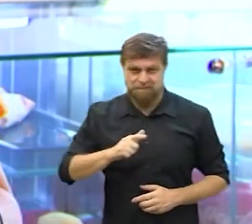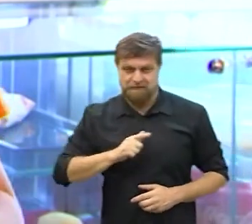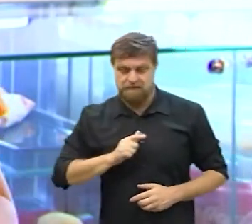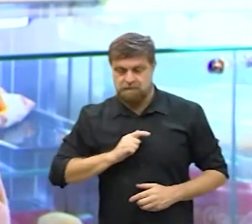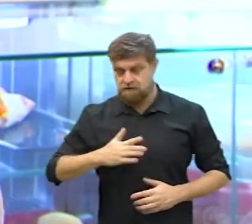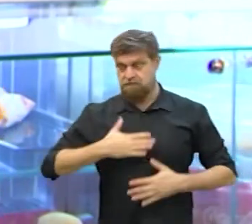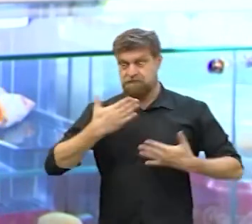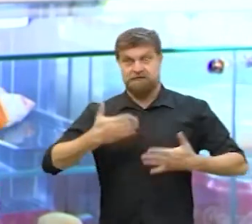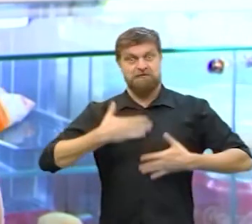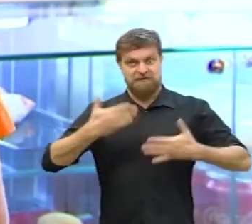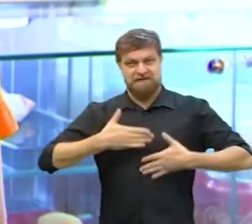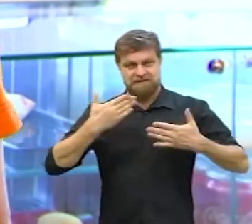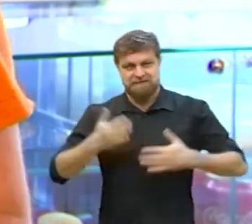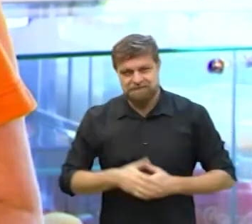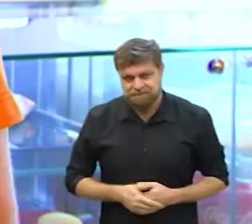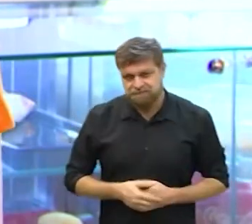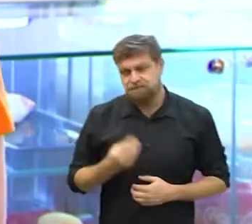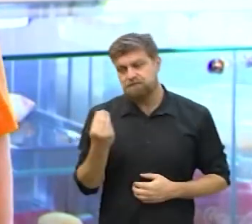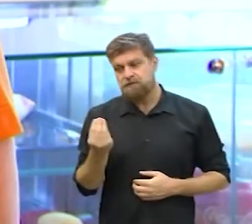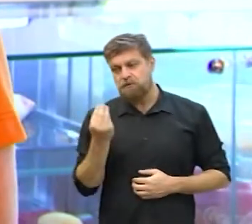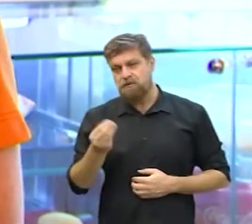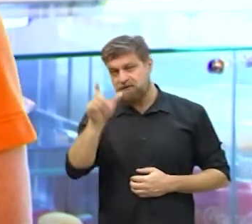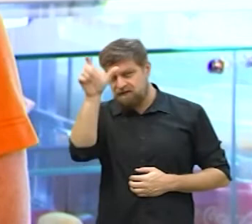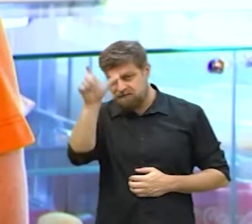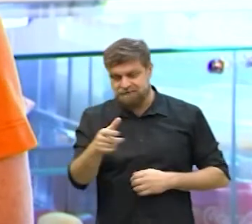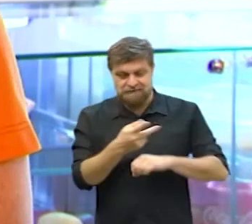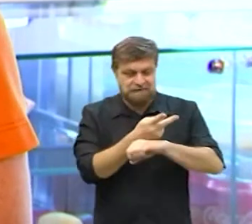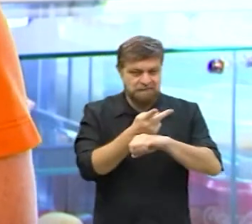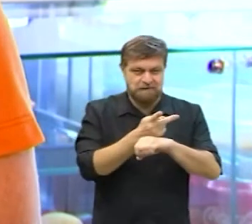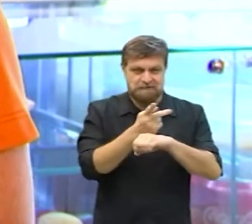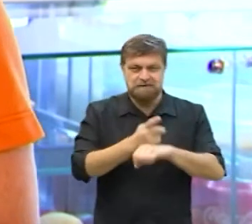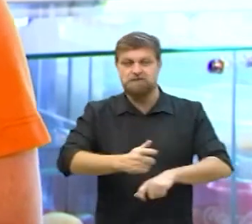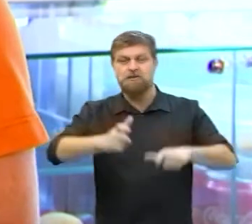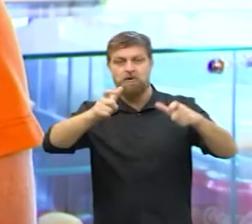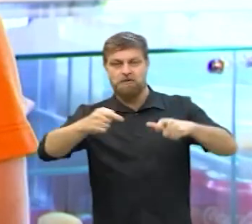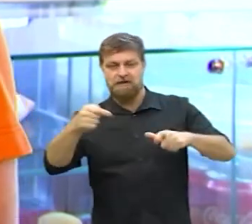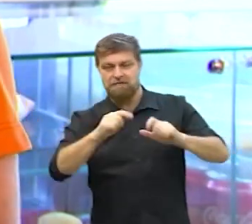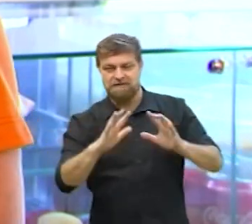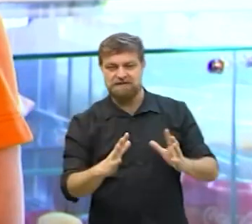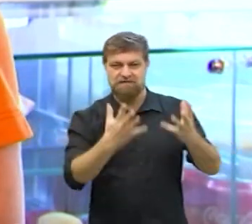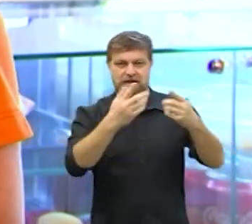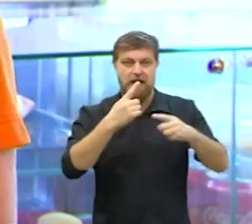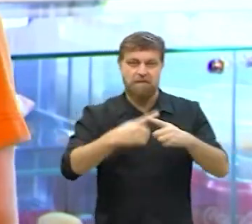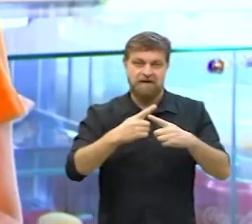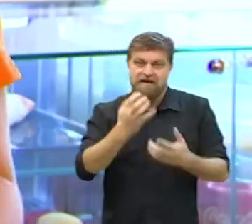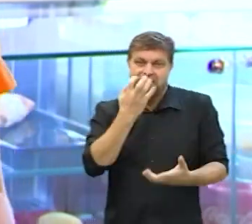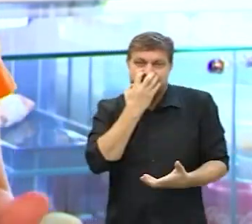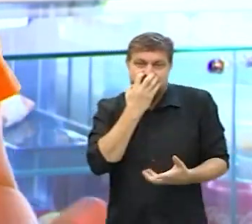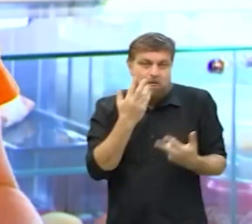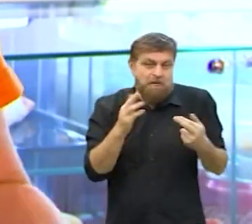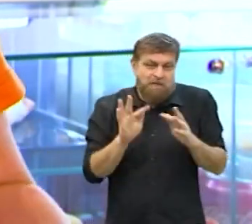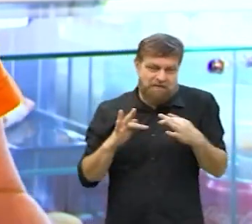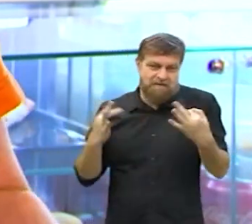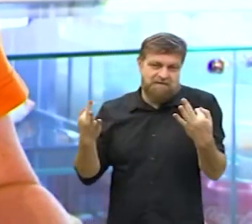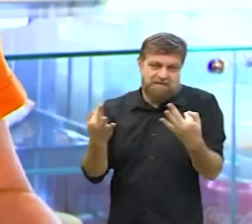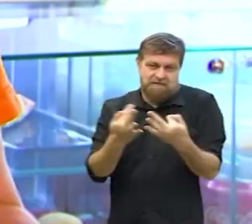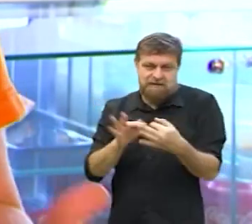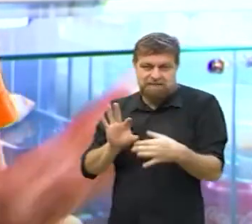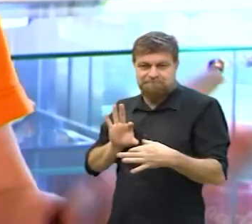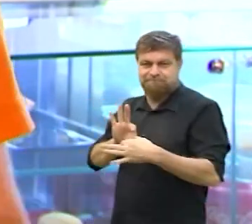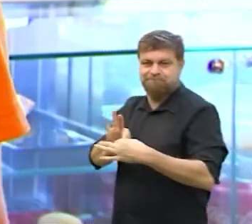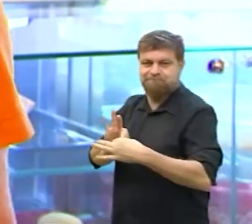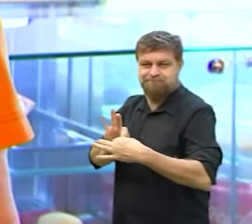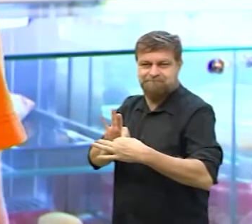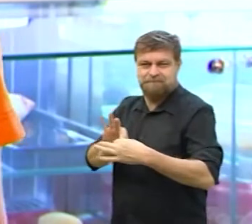esse mundo, mas me surpreendeu, assim, muito de como as pessoas realmente estavam buscando um lugar, porque o pet virou um membro da família,